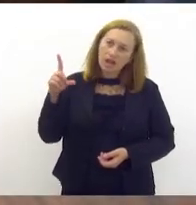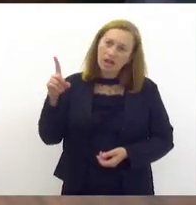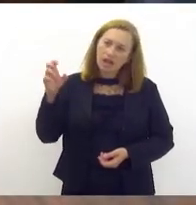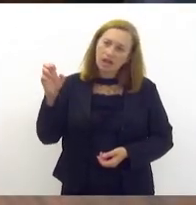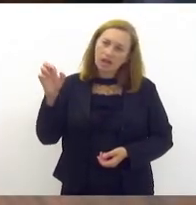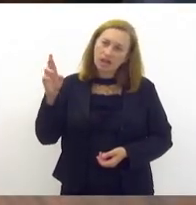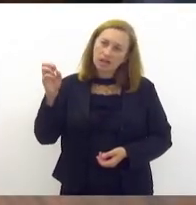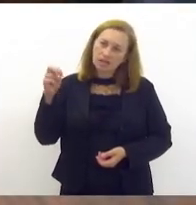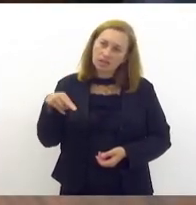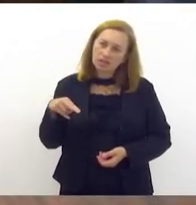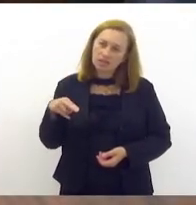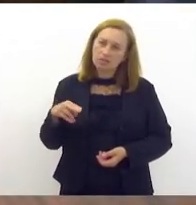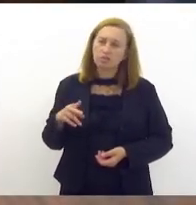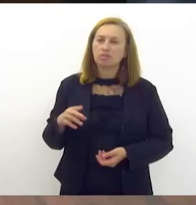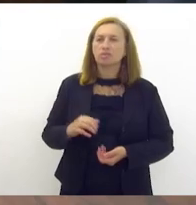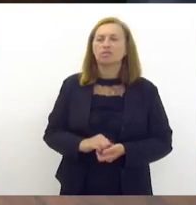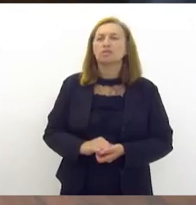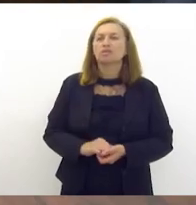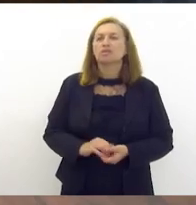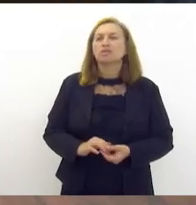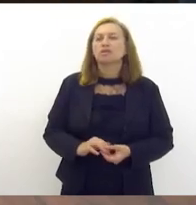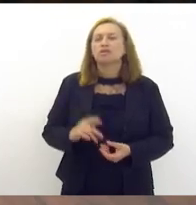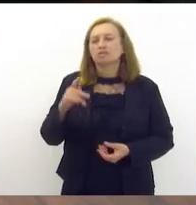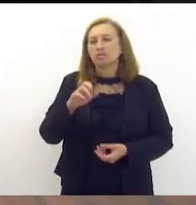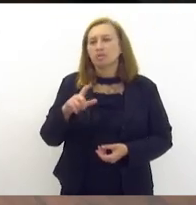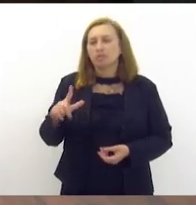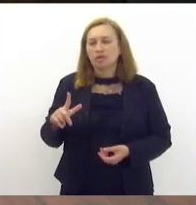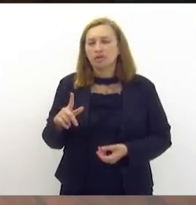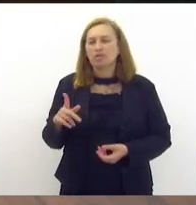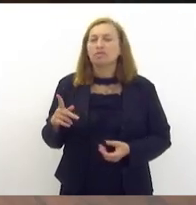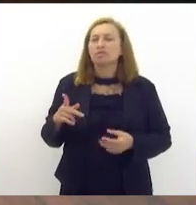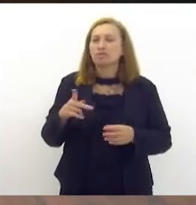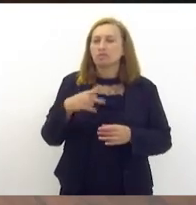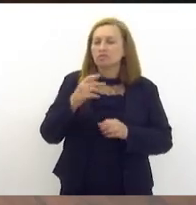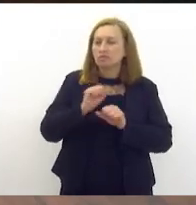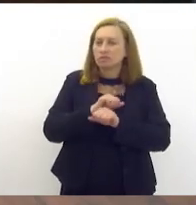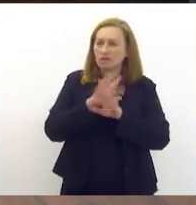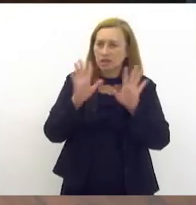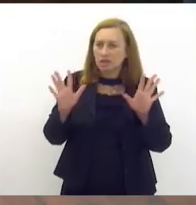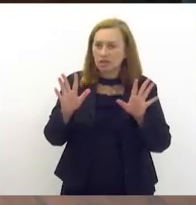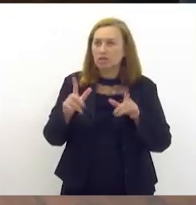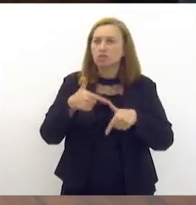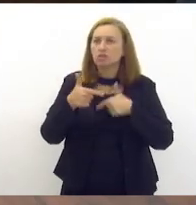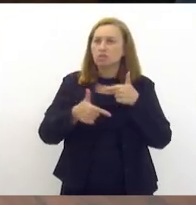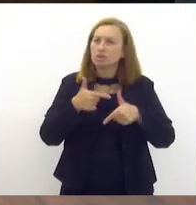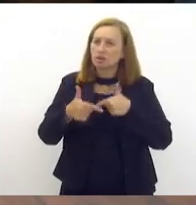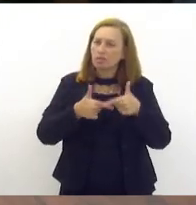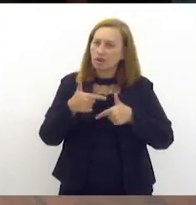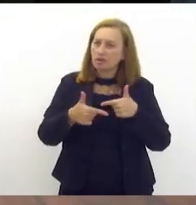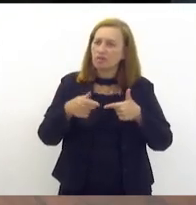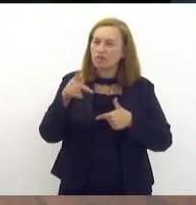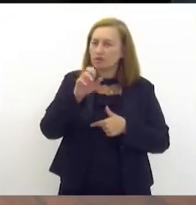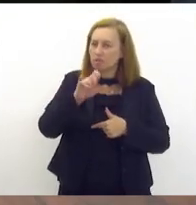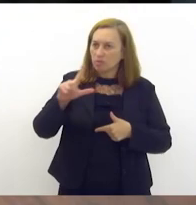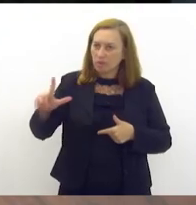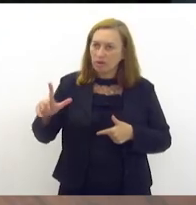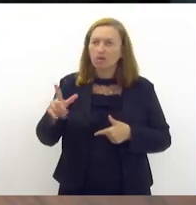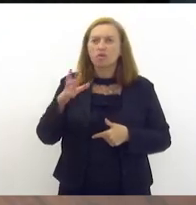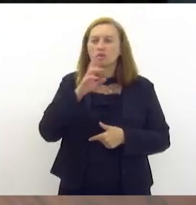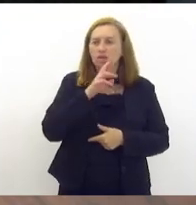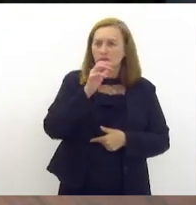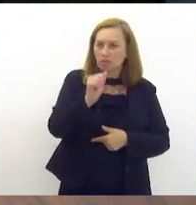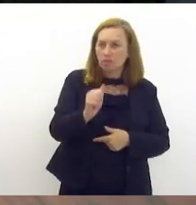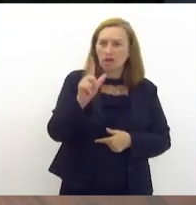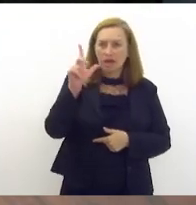amigo deputado Felipe Polbello, primeiro deixar aqui bem claro trabalho que Felipe Polbello, Rodrigo Amorim,